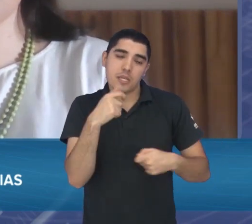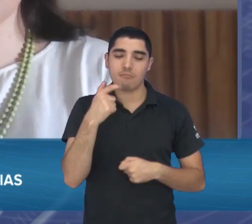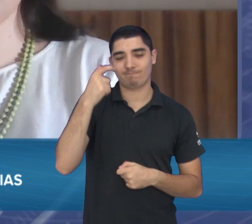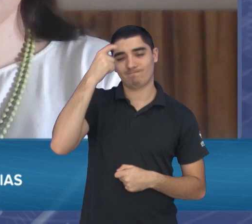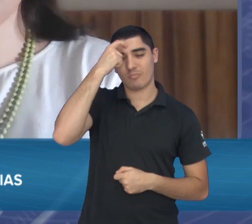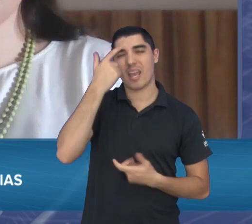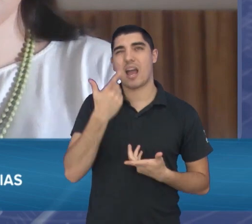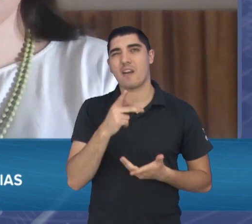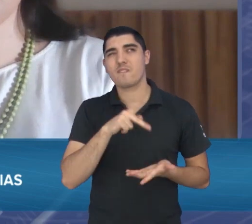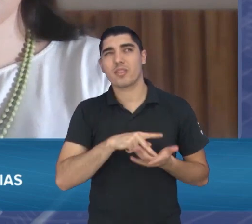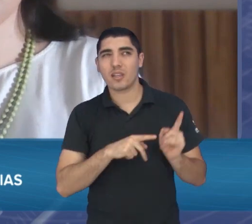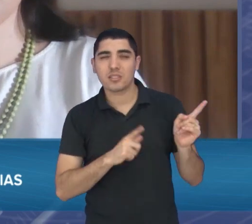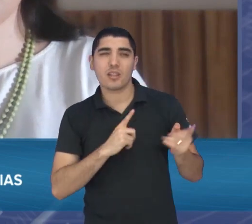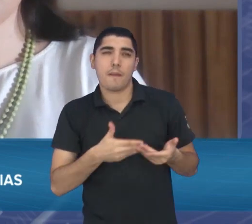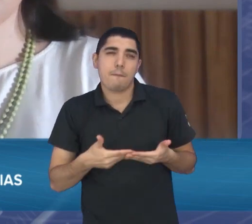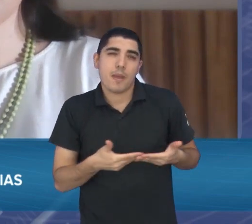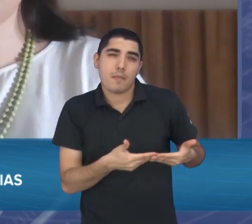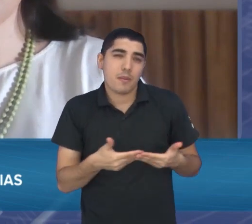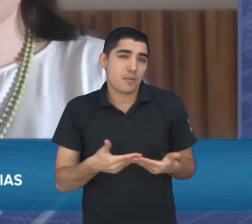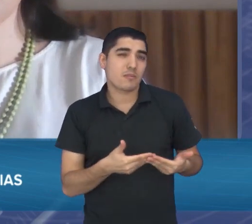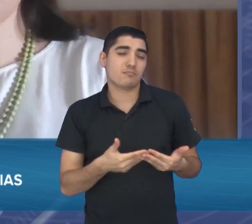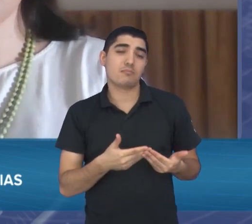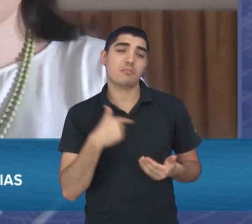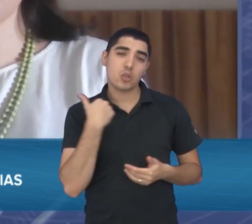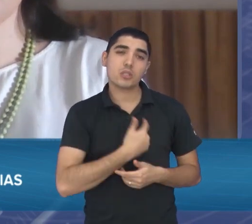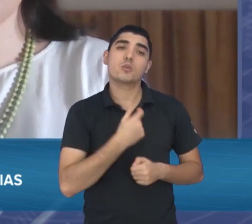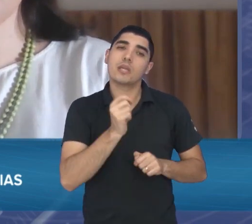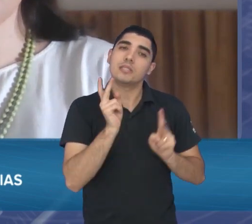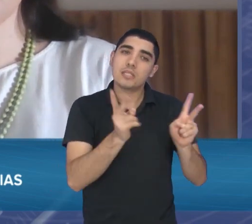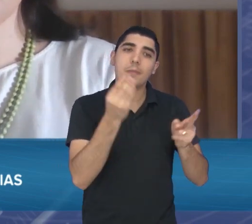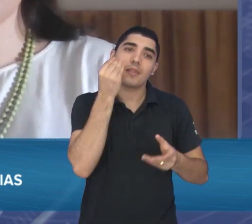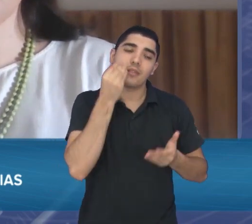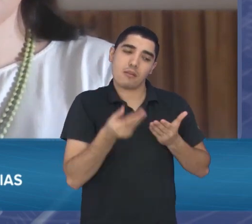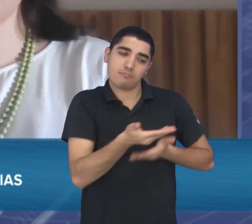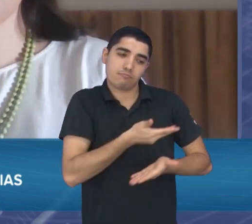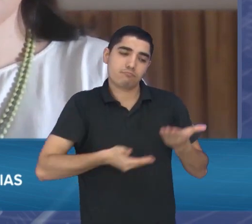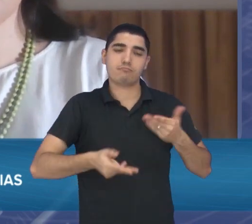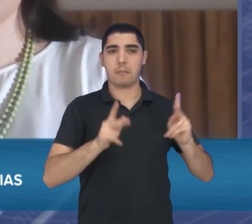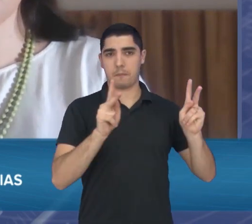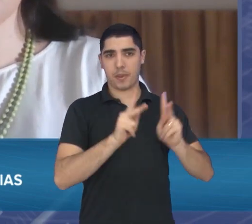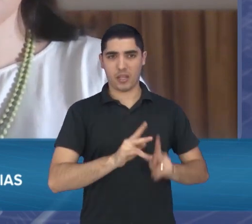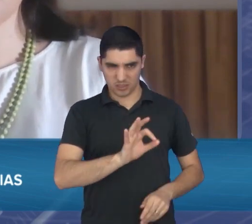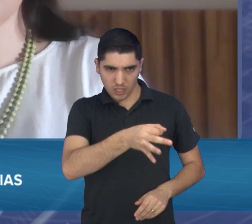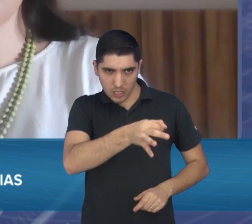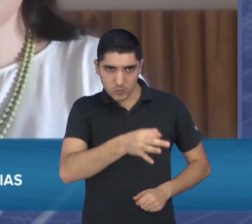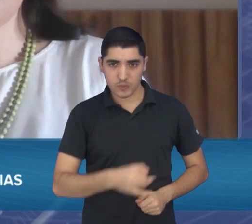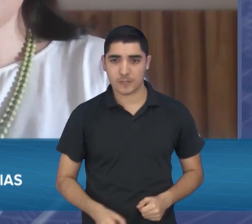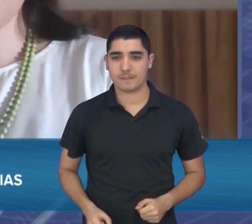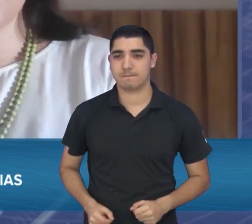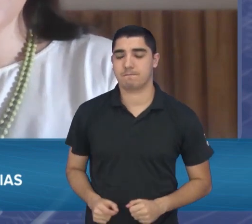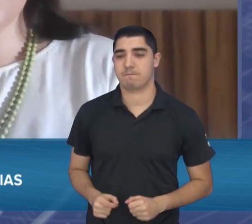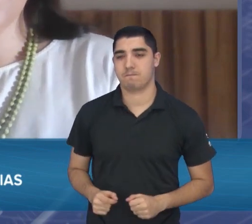que todos consigam viver em harmonia, não é mesmo?